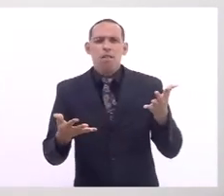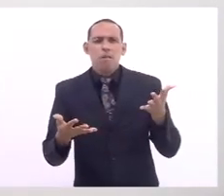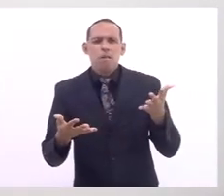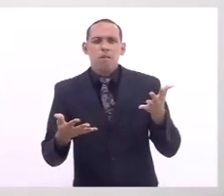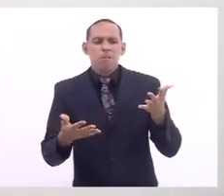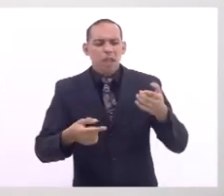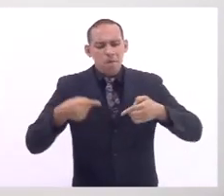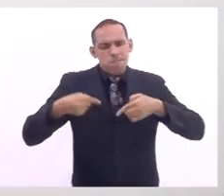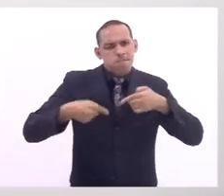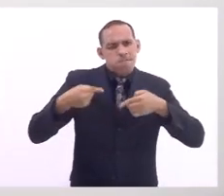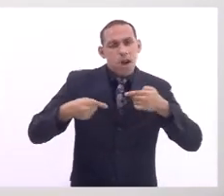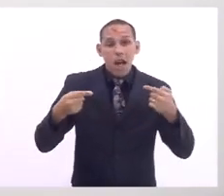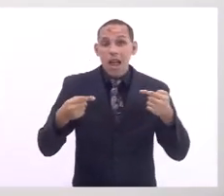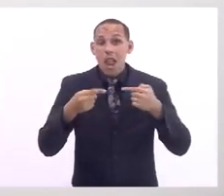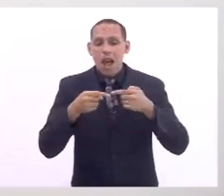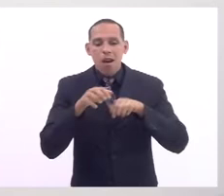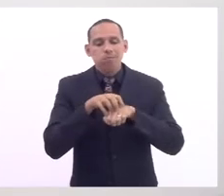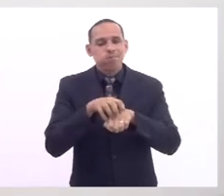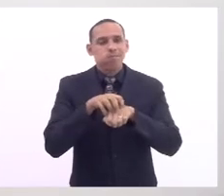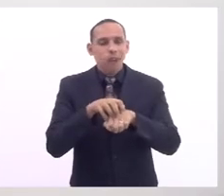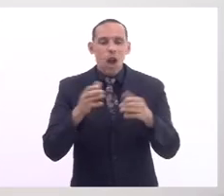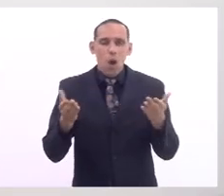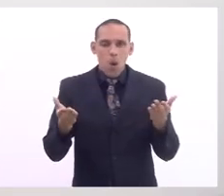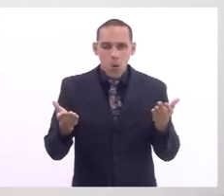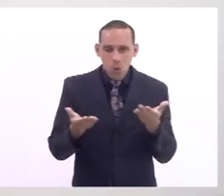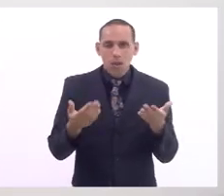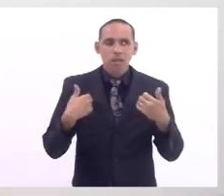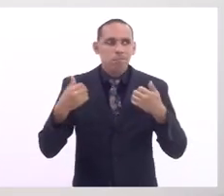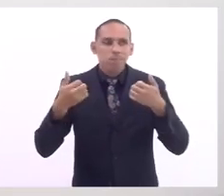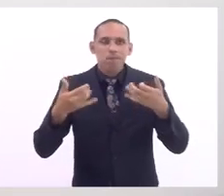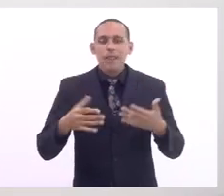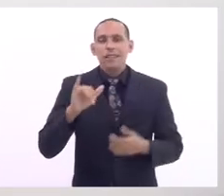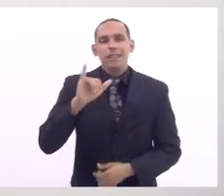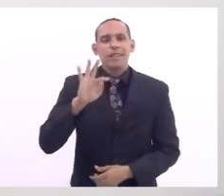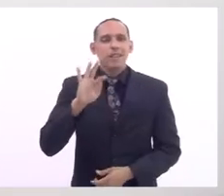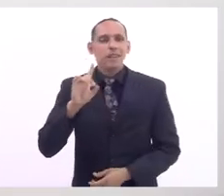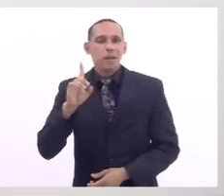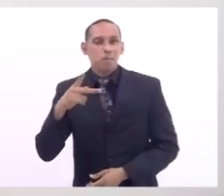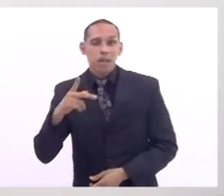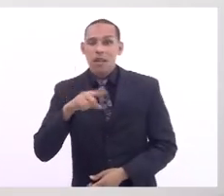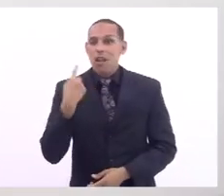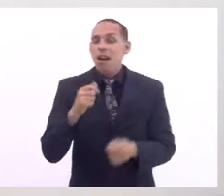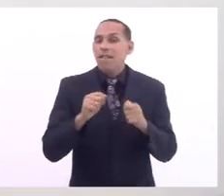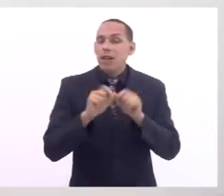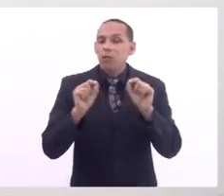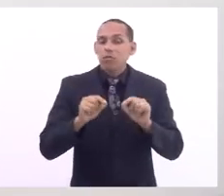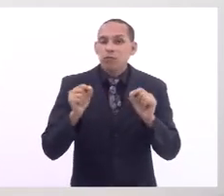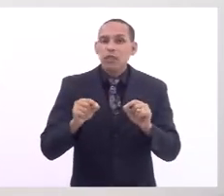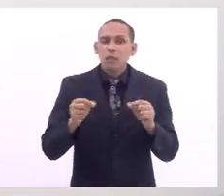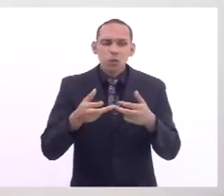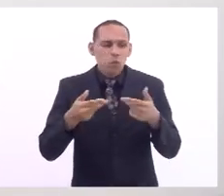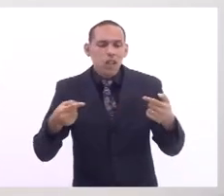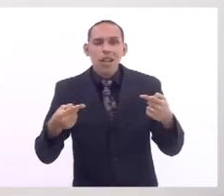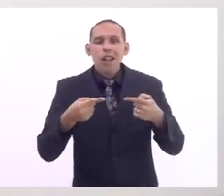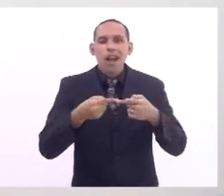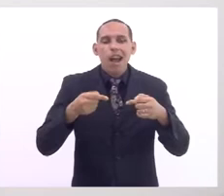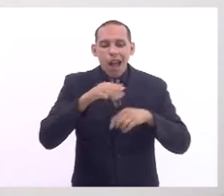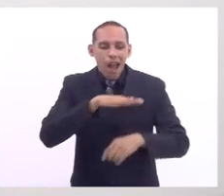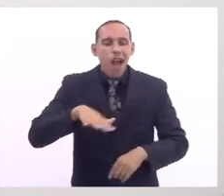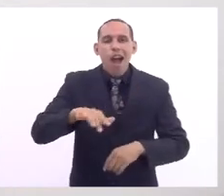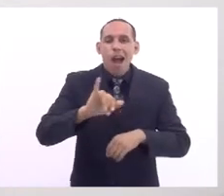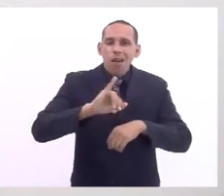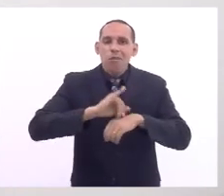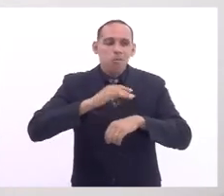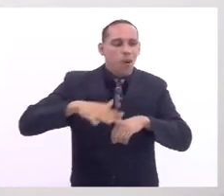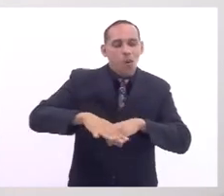as discussões em torno da mobilidade eu diria que hoje no entender bem a gente não faz nada que trate da região metropolitana do rio sem estar junto com